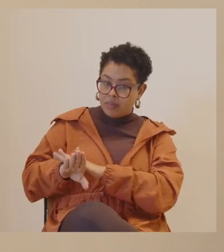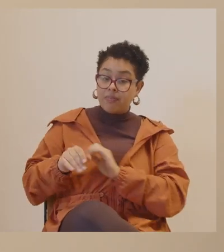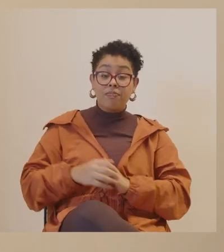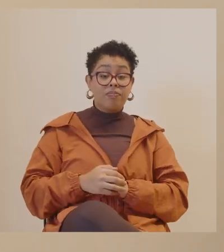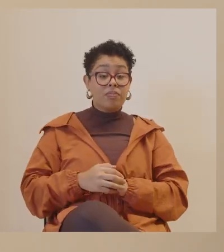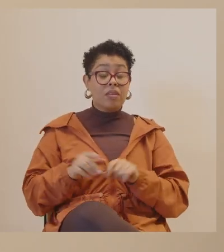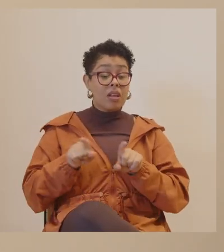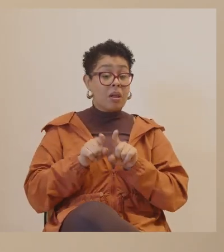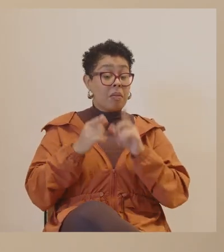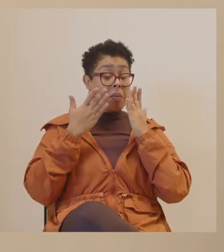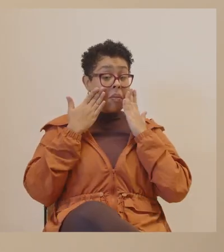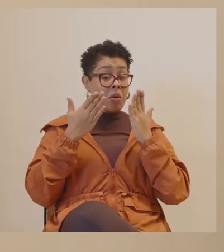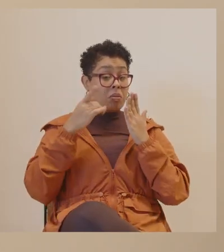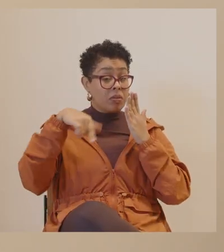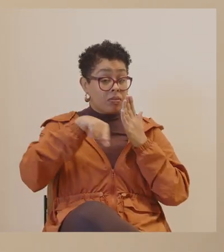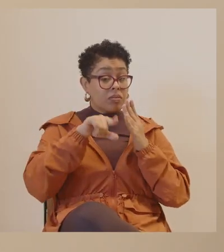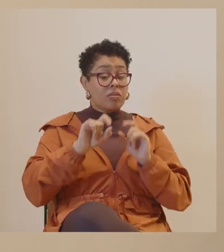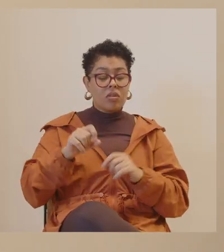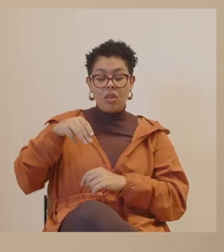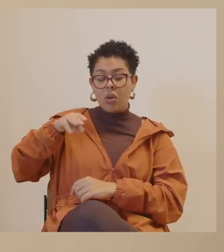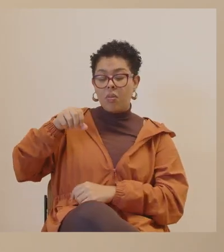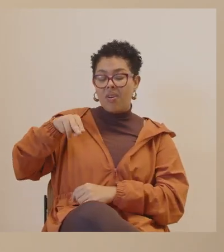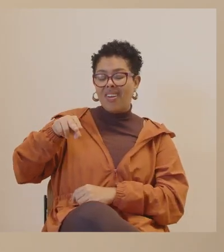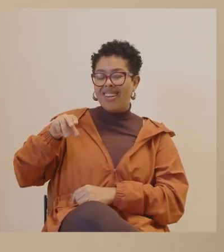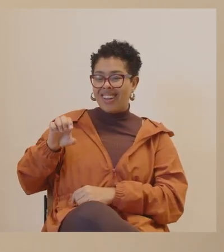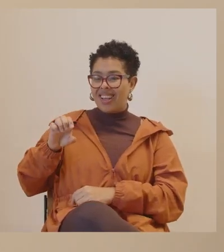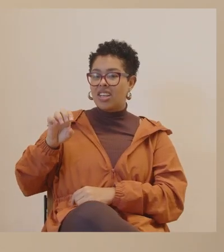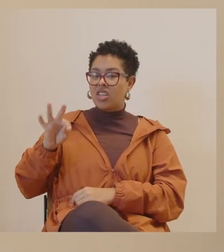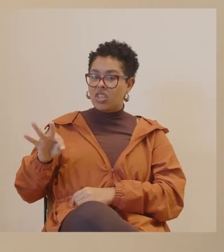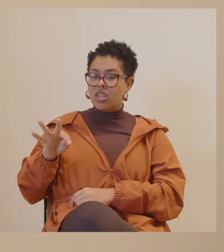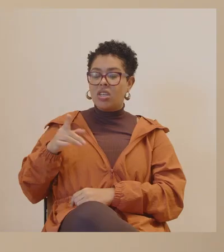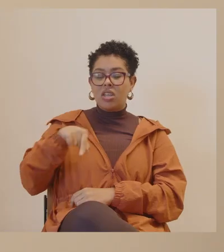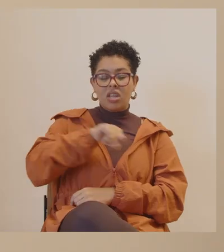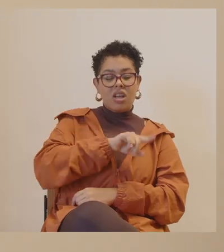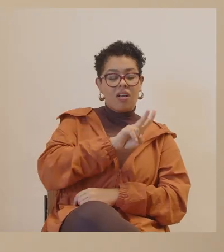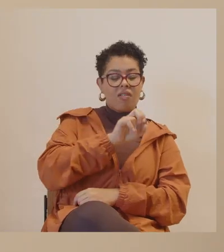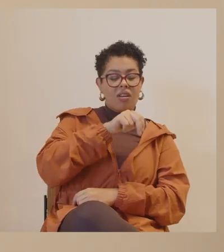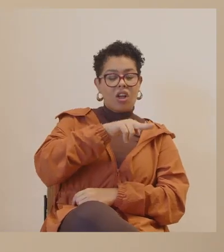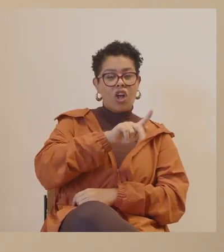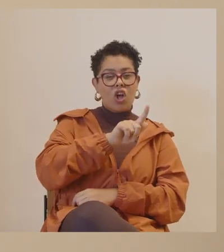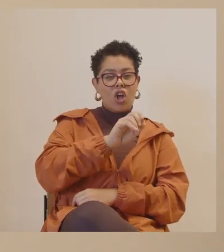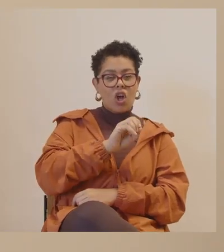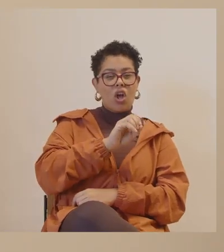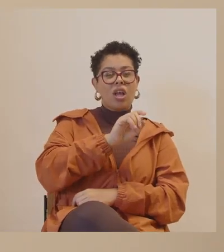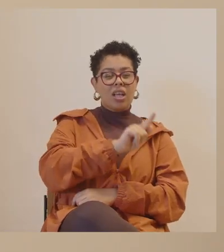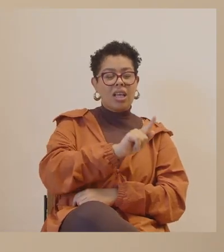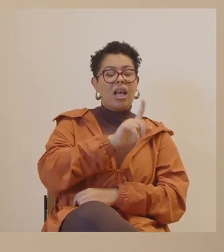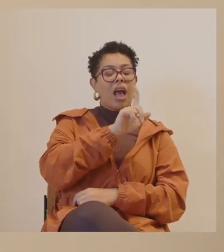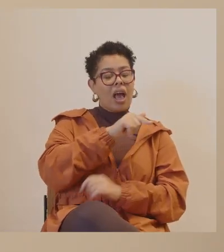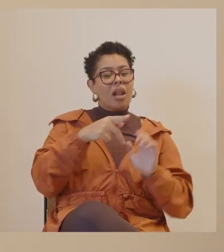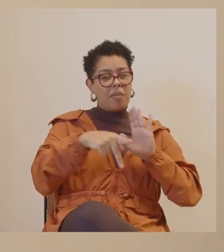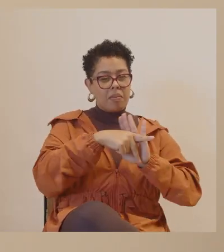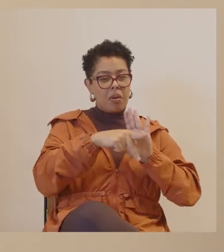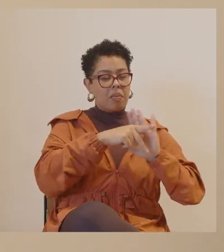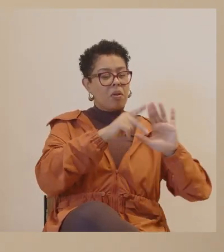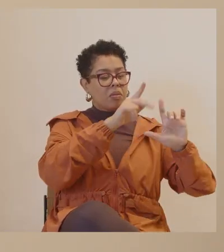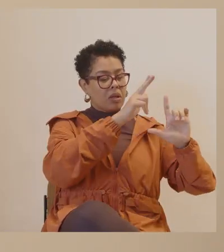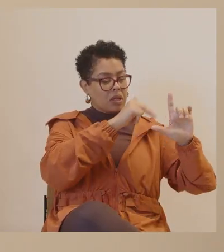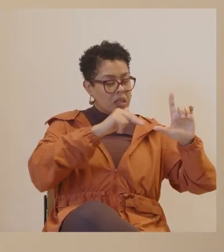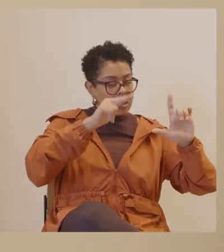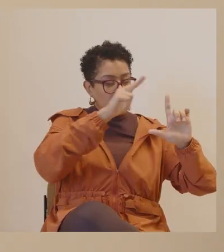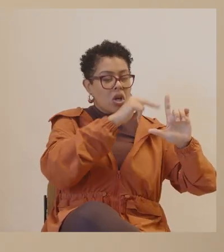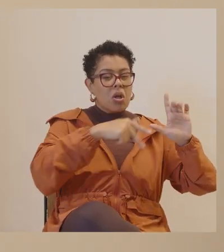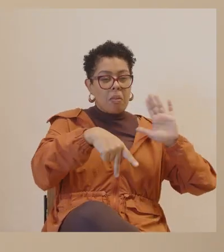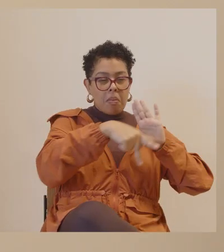que eu destaco para vocês é que, além do Monet, né, tem o Van Gogh tinha uma coleção muito importante de estampas japonesas, o Rodin tinha